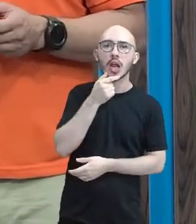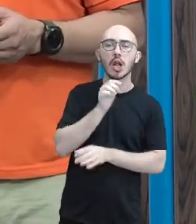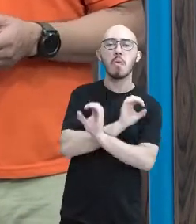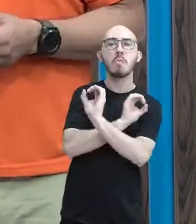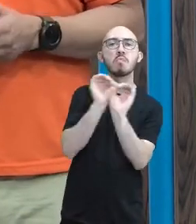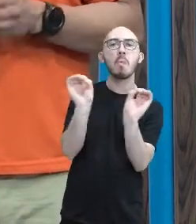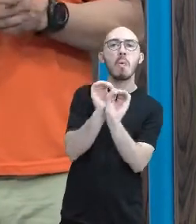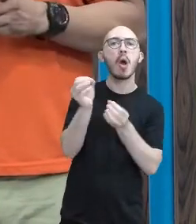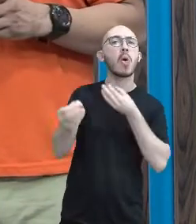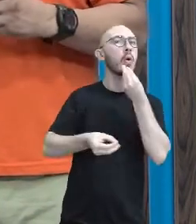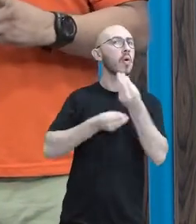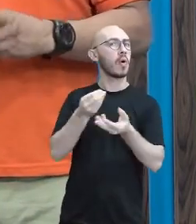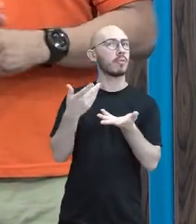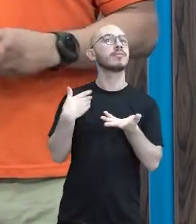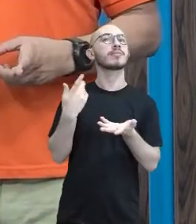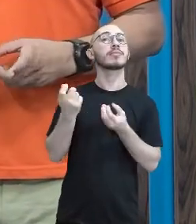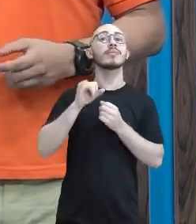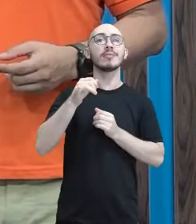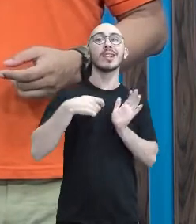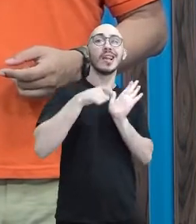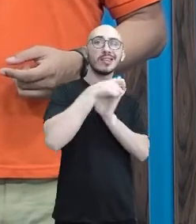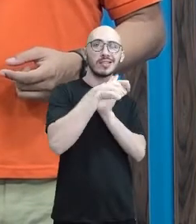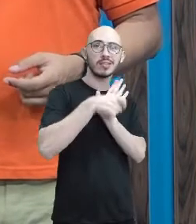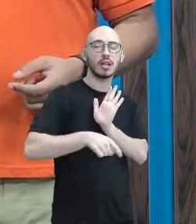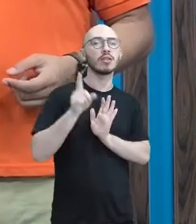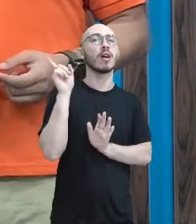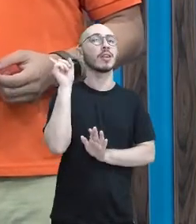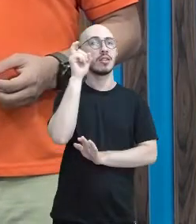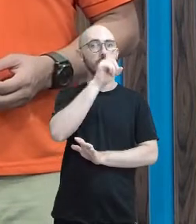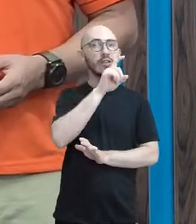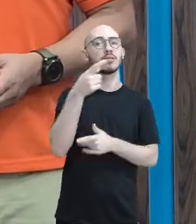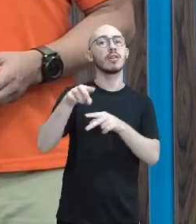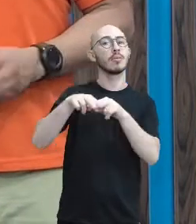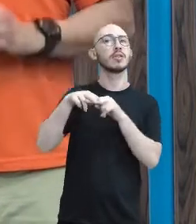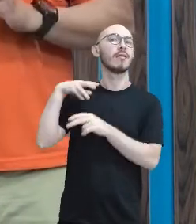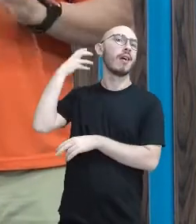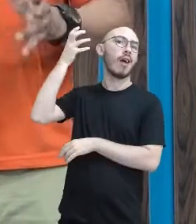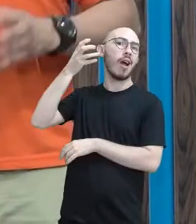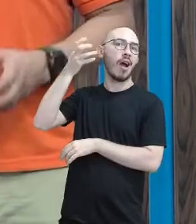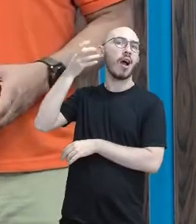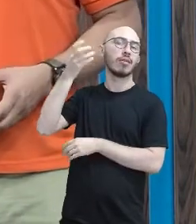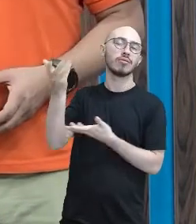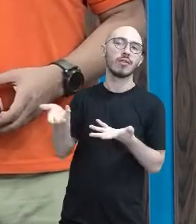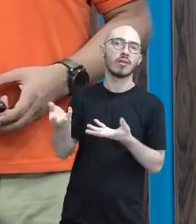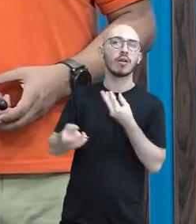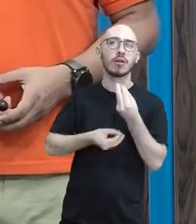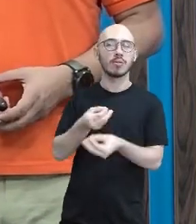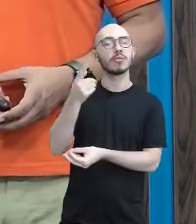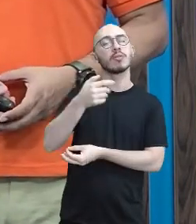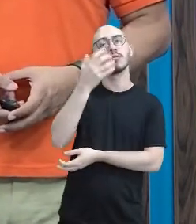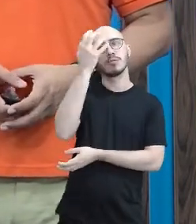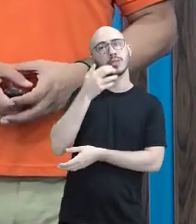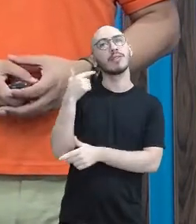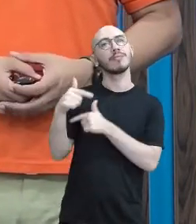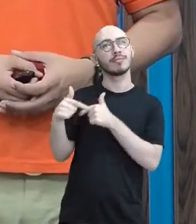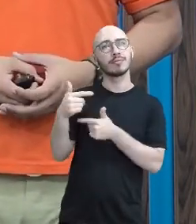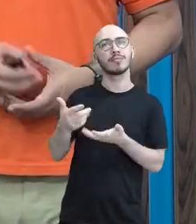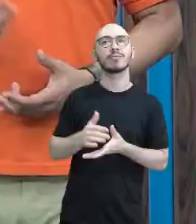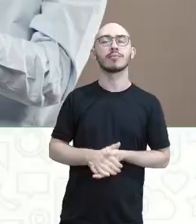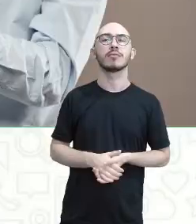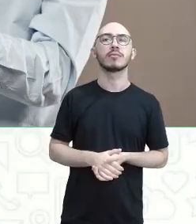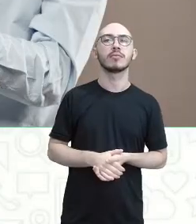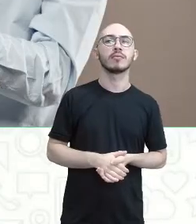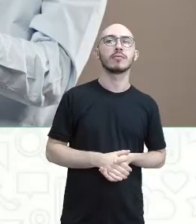você desenrolar por escrito está difícil, porque agora é por áudio. Então, vamos lá, vamos levar a sério aqui nosso trabalho.